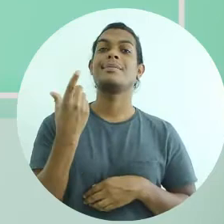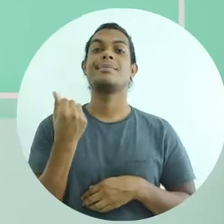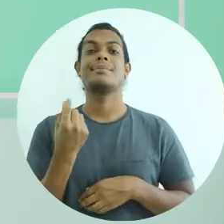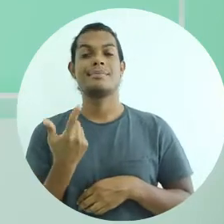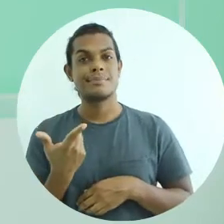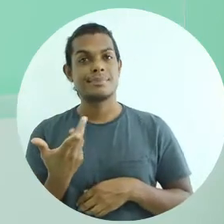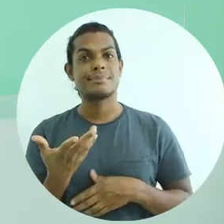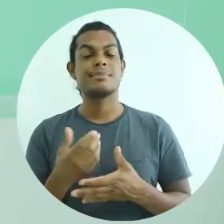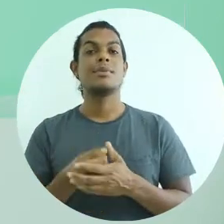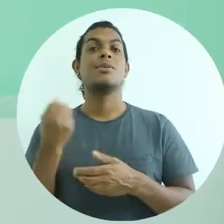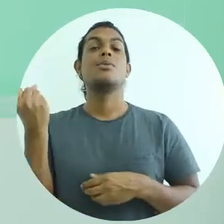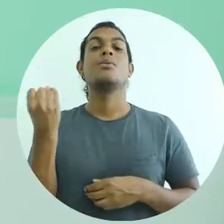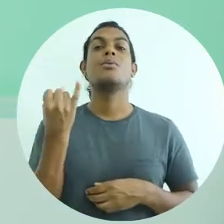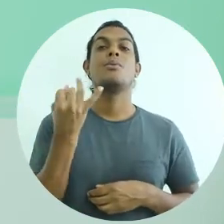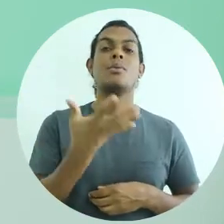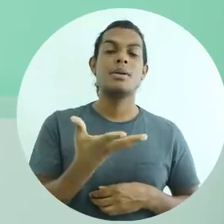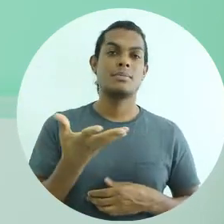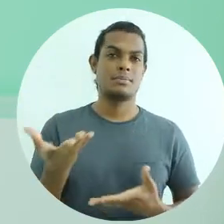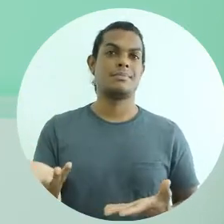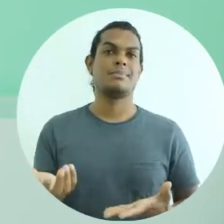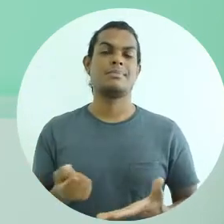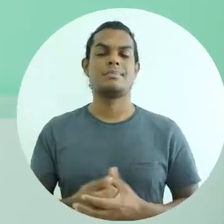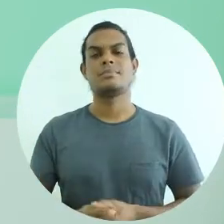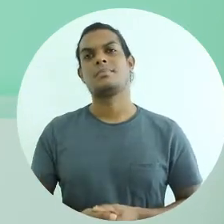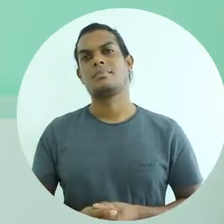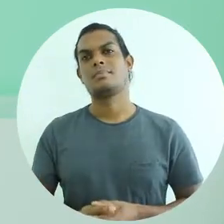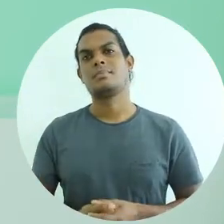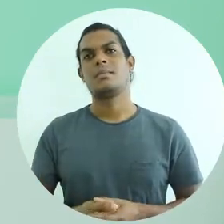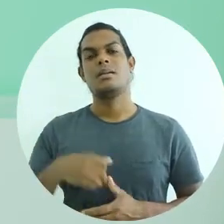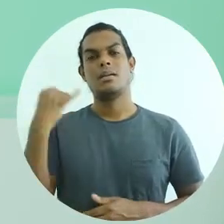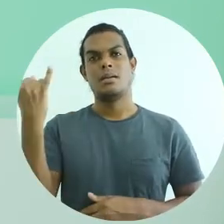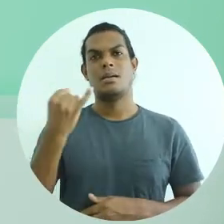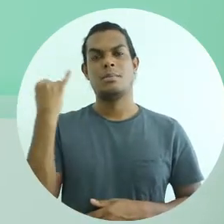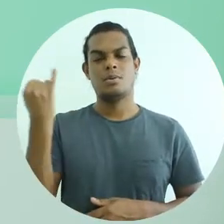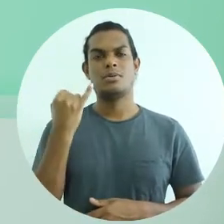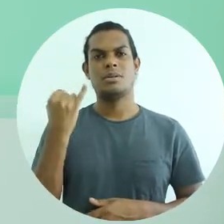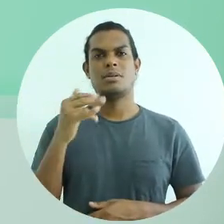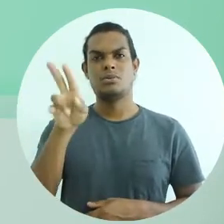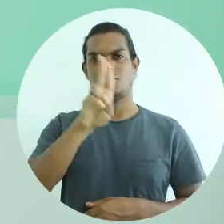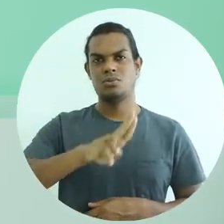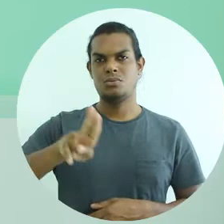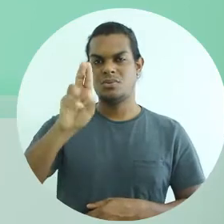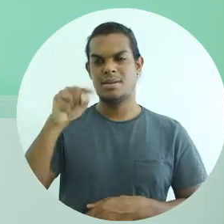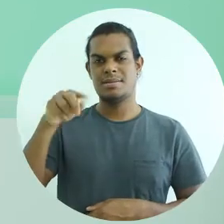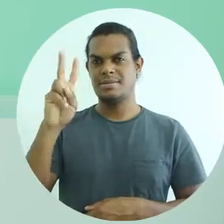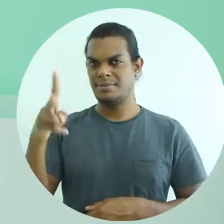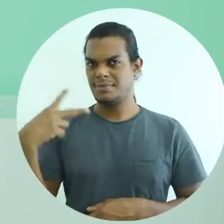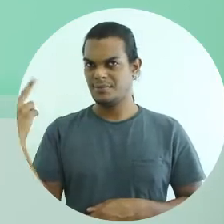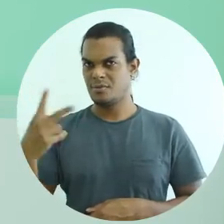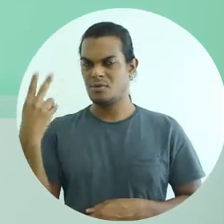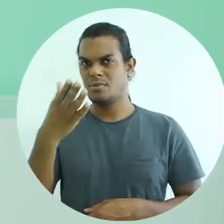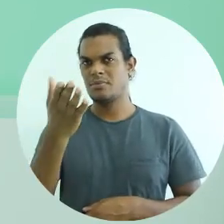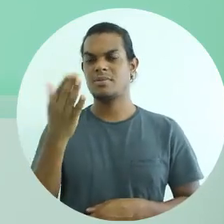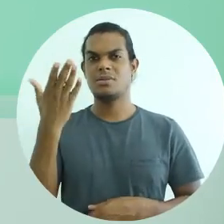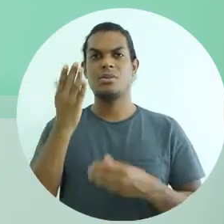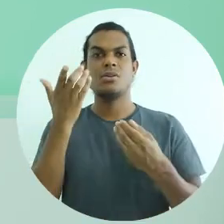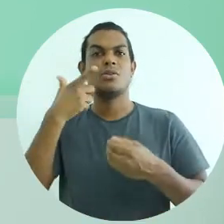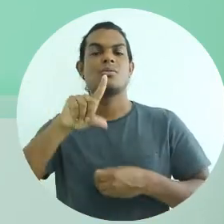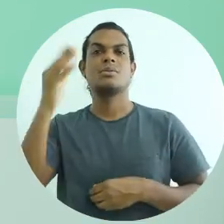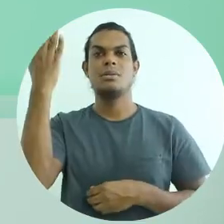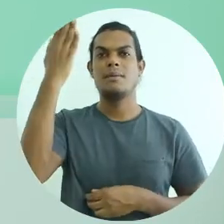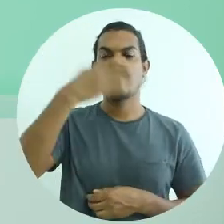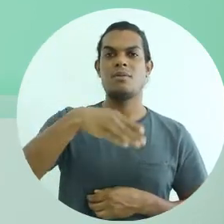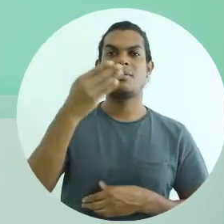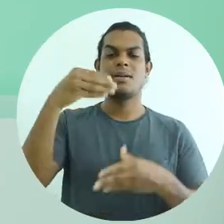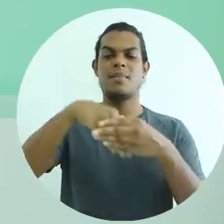uma daquelas ações para resolver o seu problema. E é muito interessante colocar esse valor, que é para que você consiga comprovar dentro da sua empresa